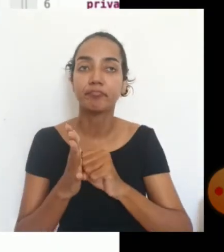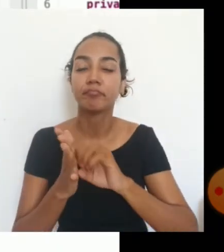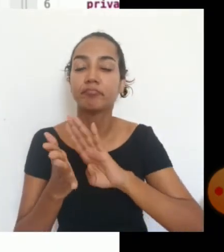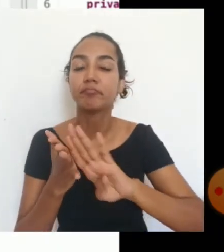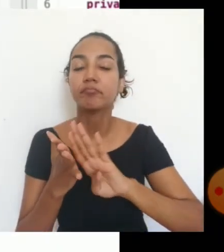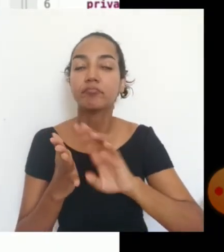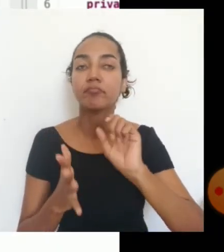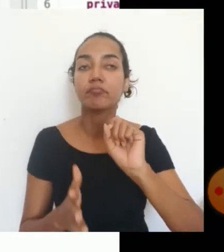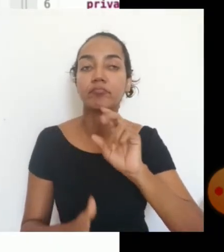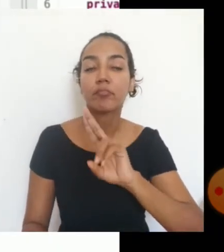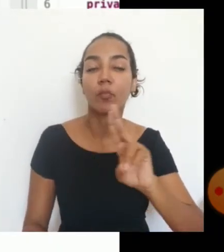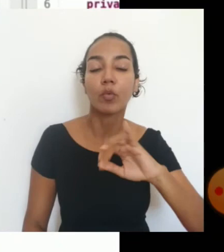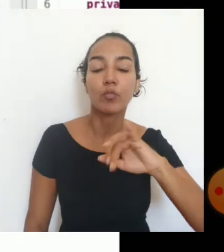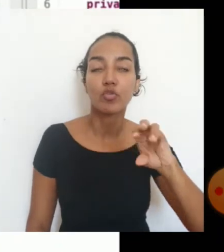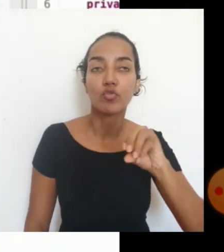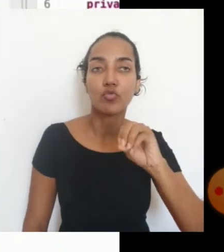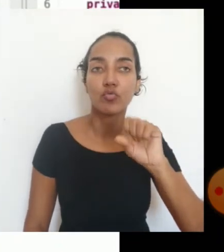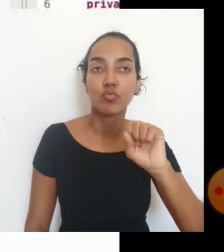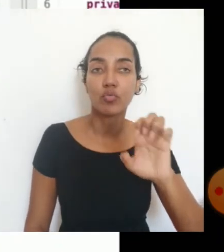saldo,